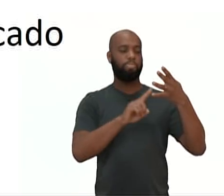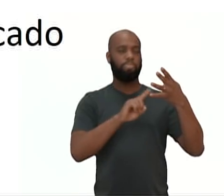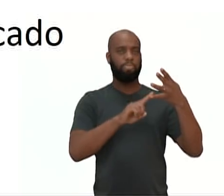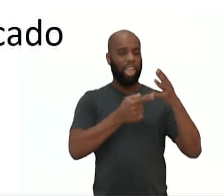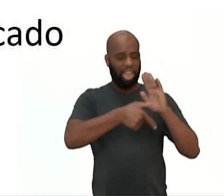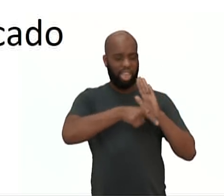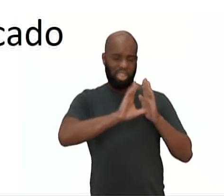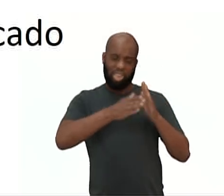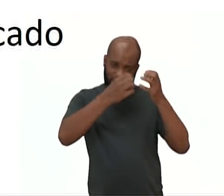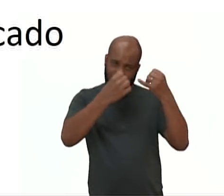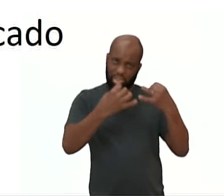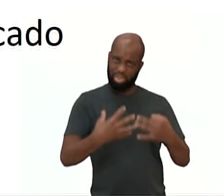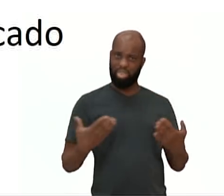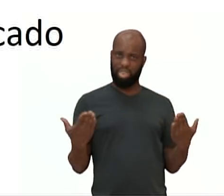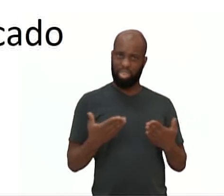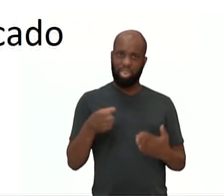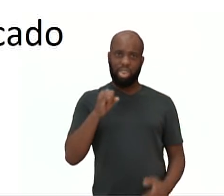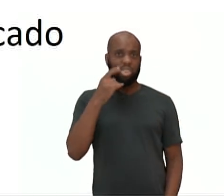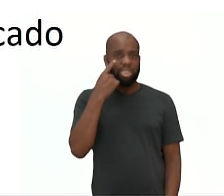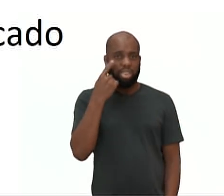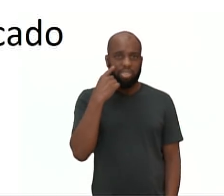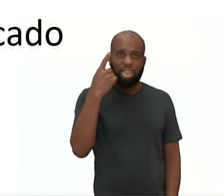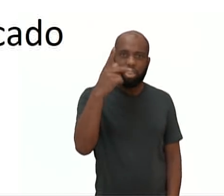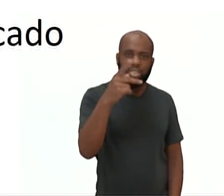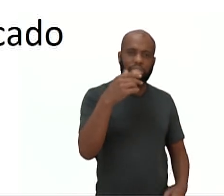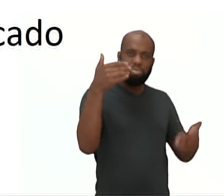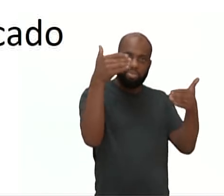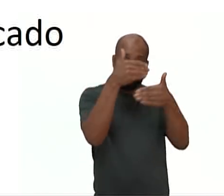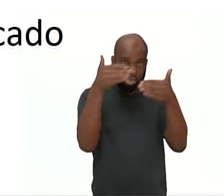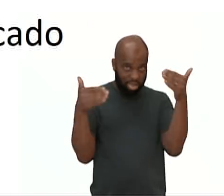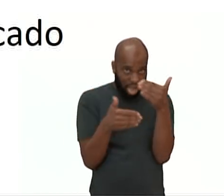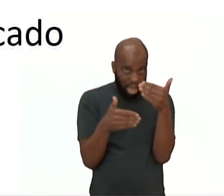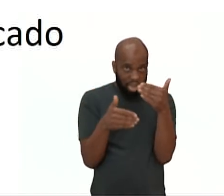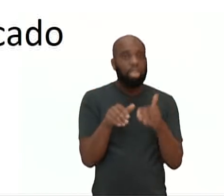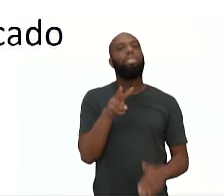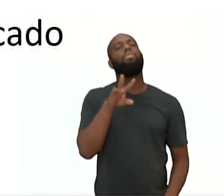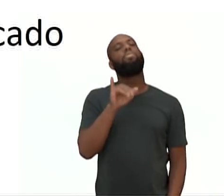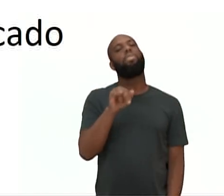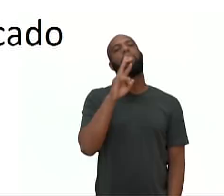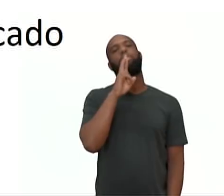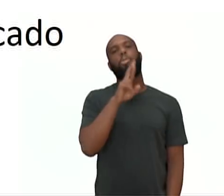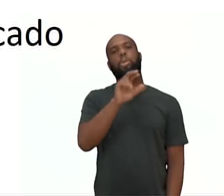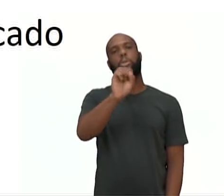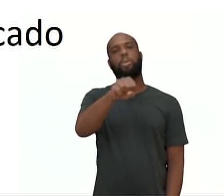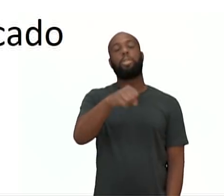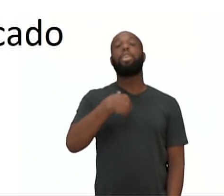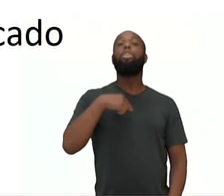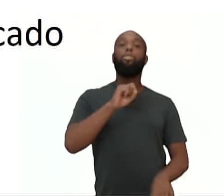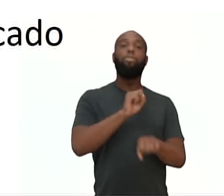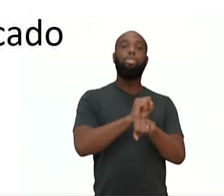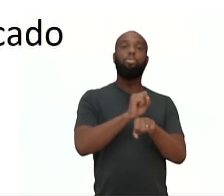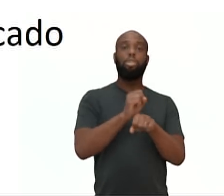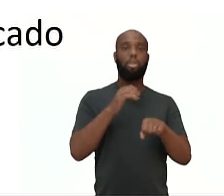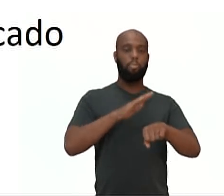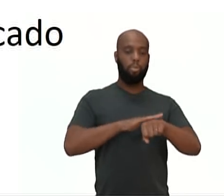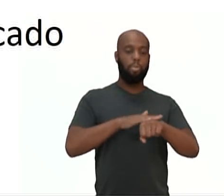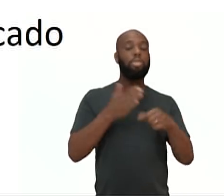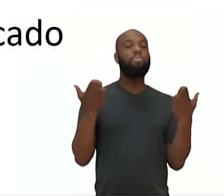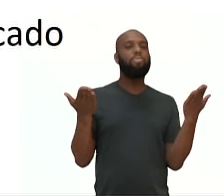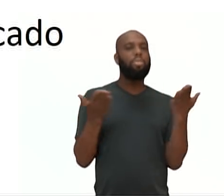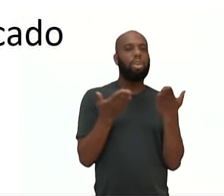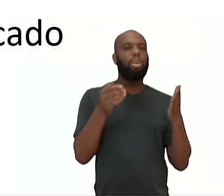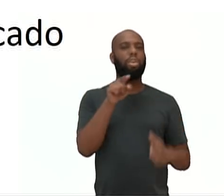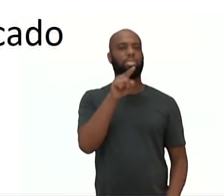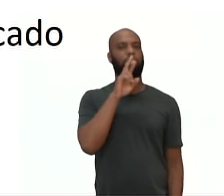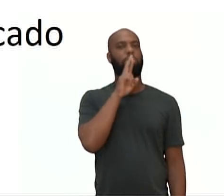Se você dá uma olhadinha aí, se você anotou ou se você já está lembrando, você já vai saber a resposta. Eu vou dar um tempinho curto para vocês